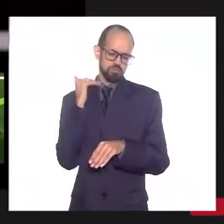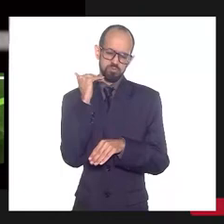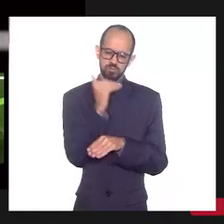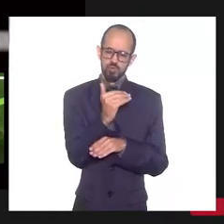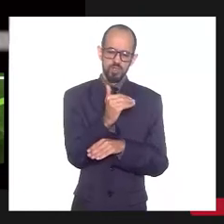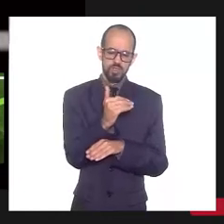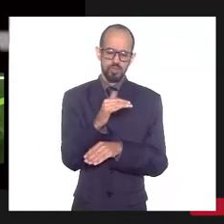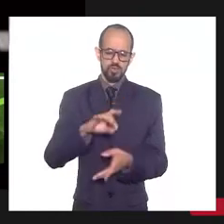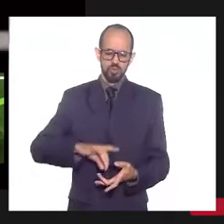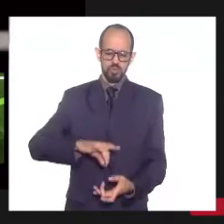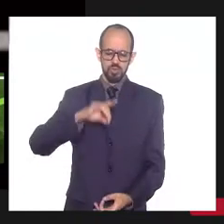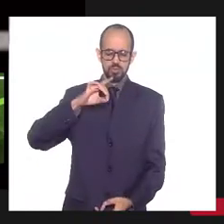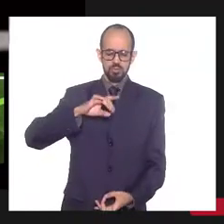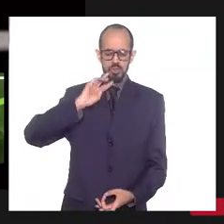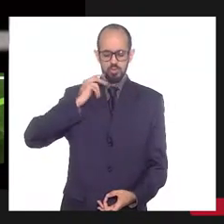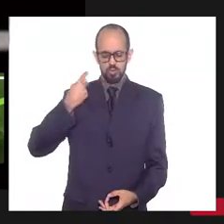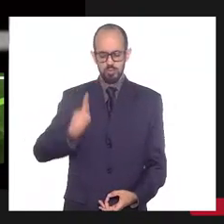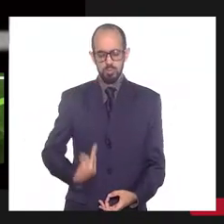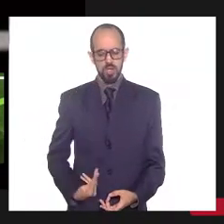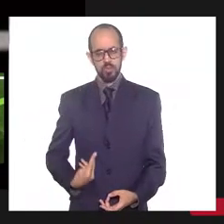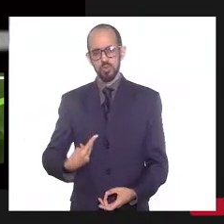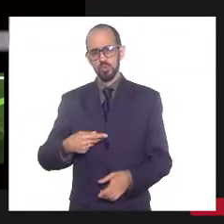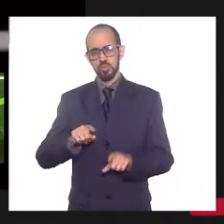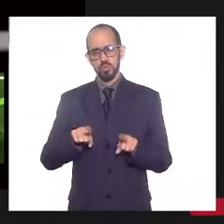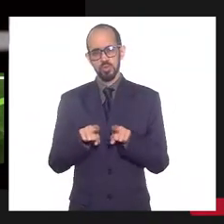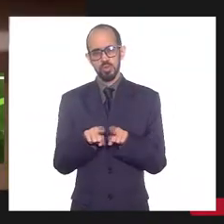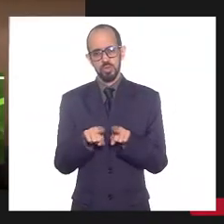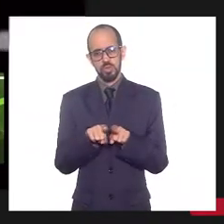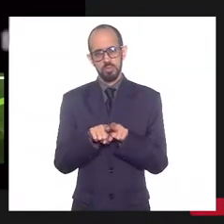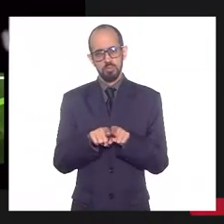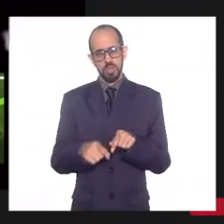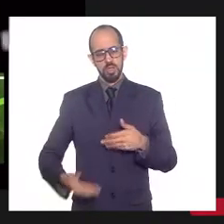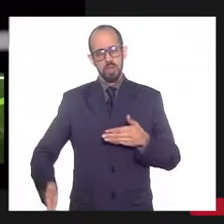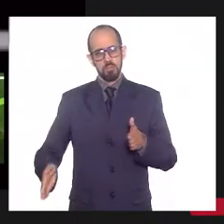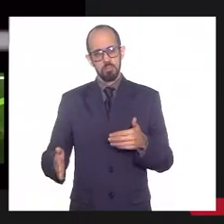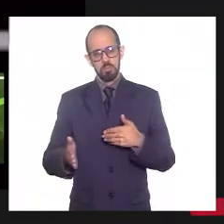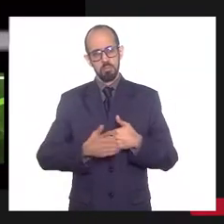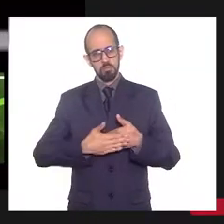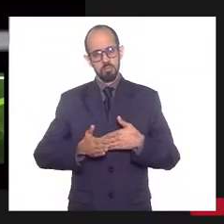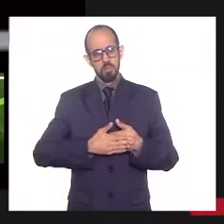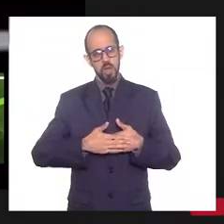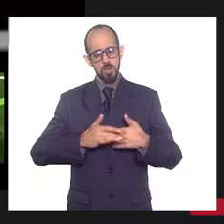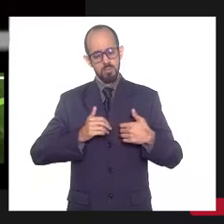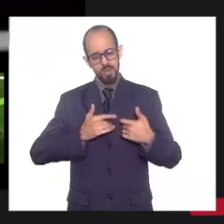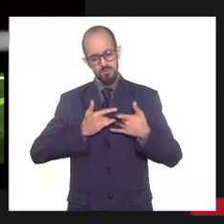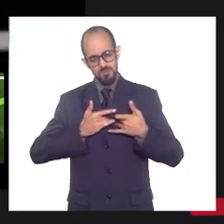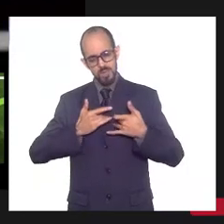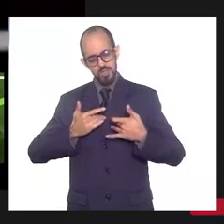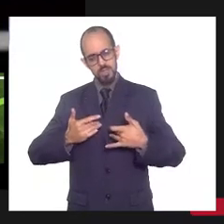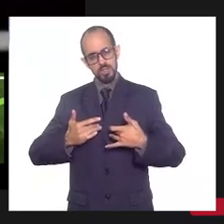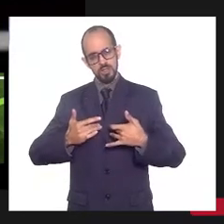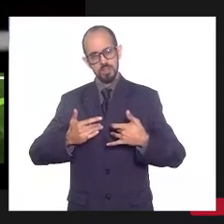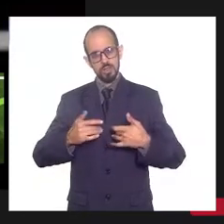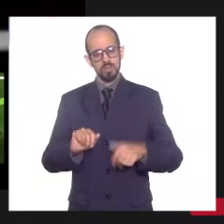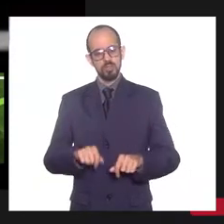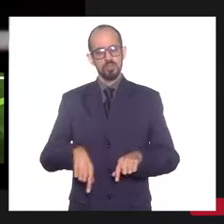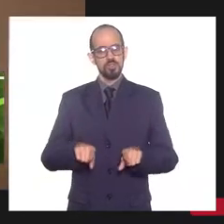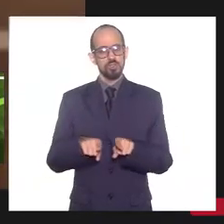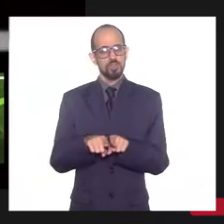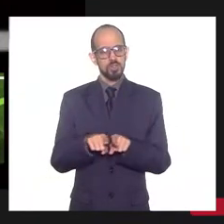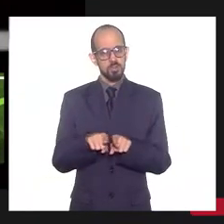do Espírito humano em direção a Fraternidade em relação em